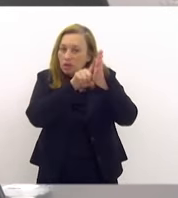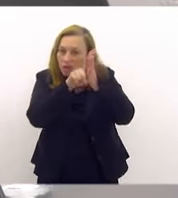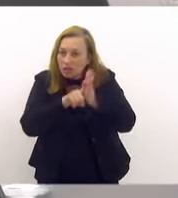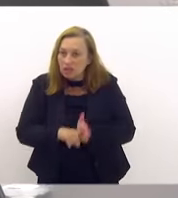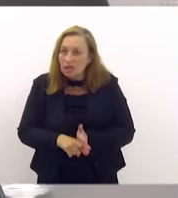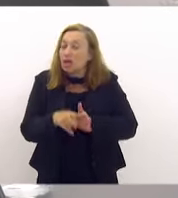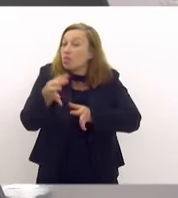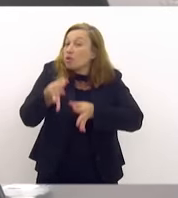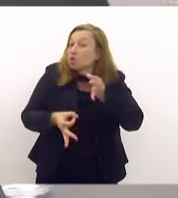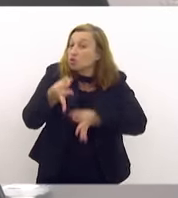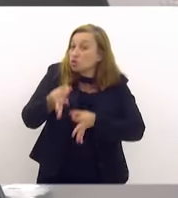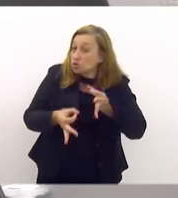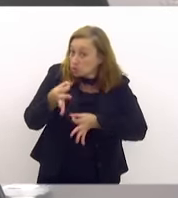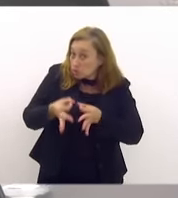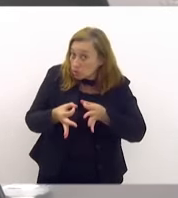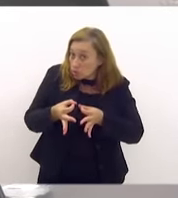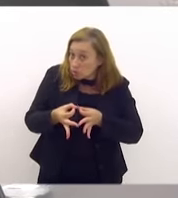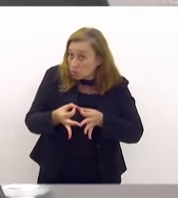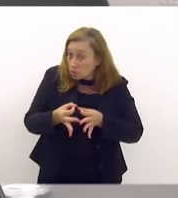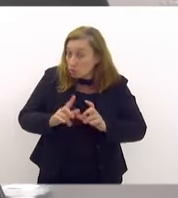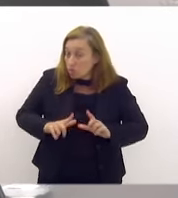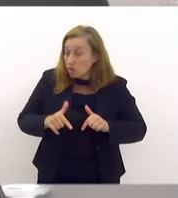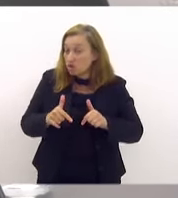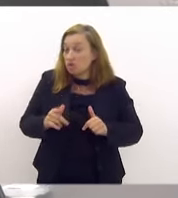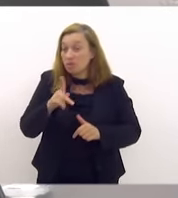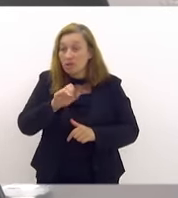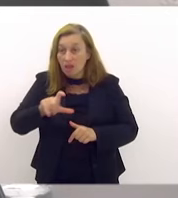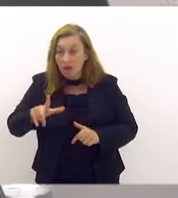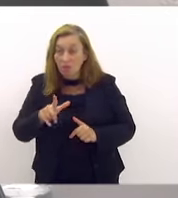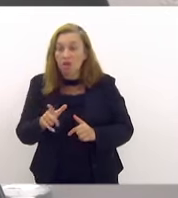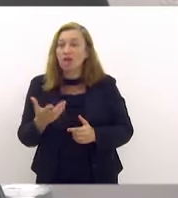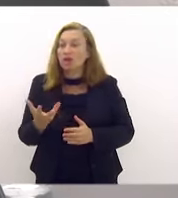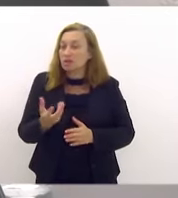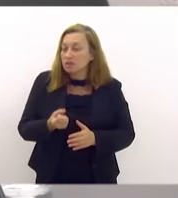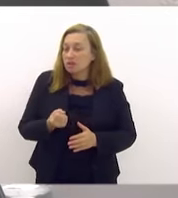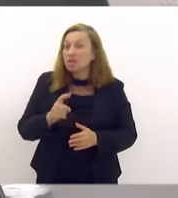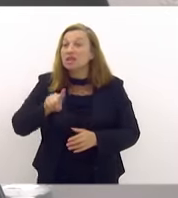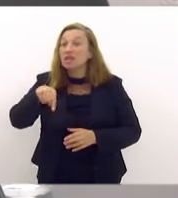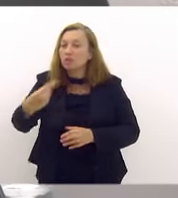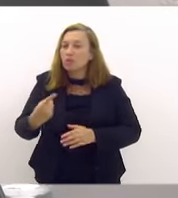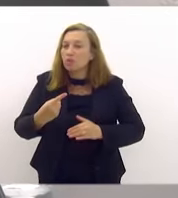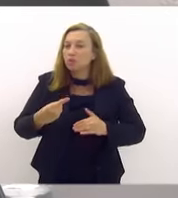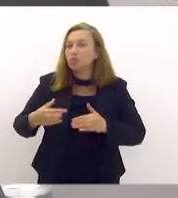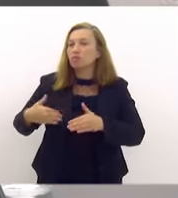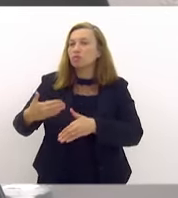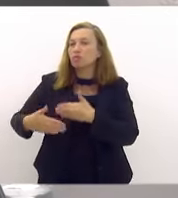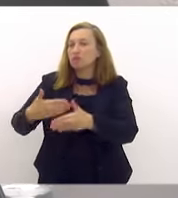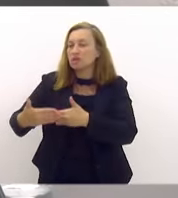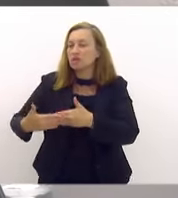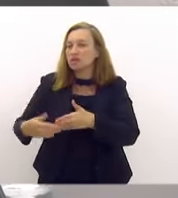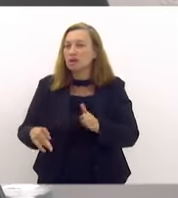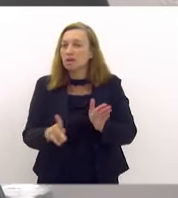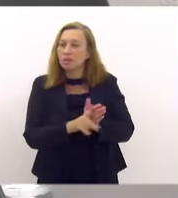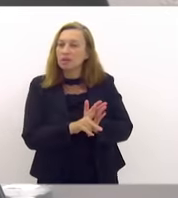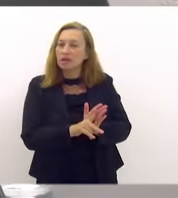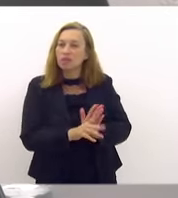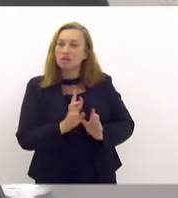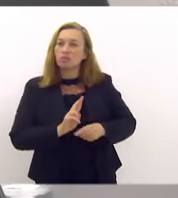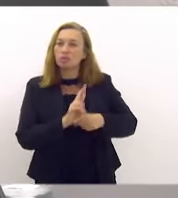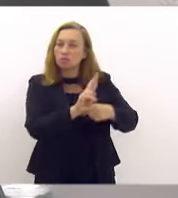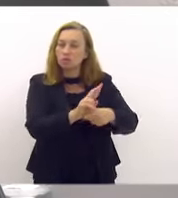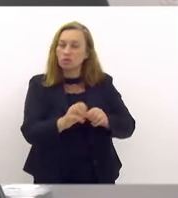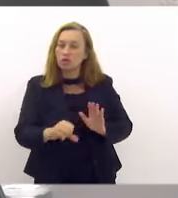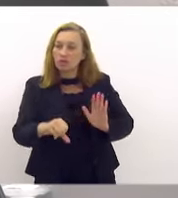juiz presente as condições da ação penal ela é recebida E aí o processo fica a cargo do promotor